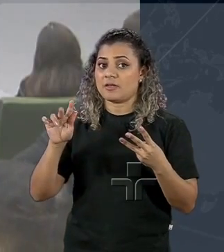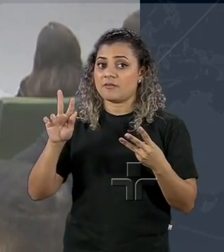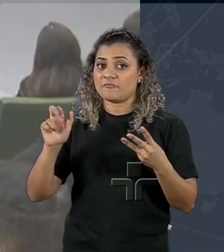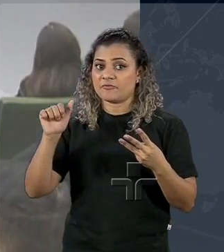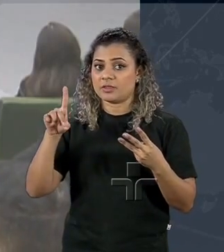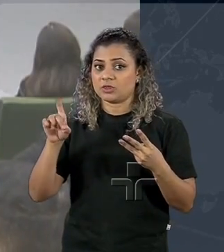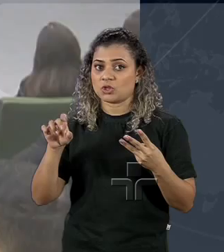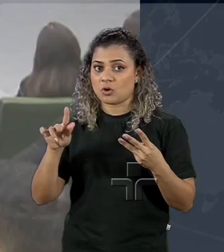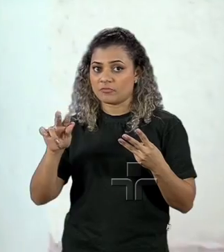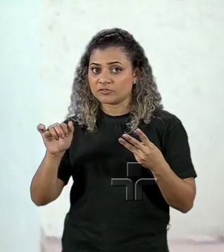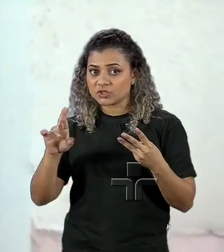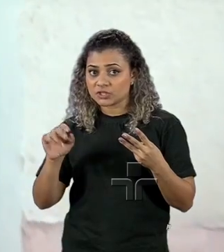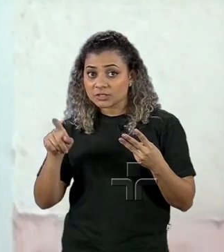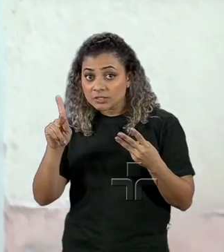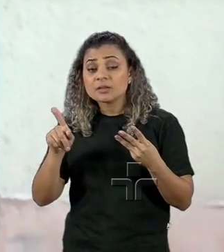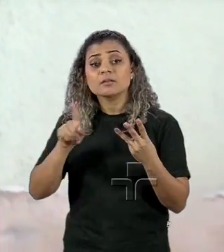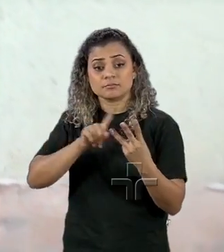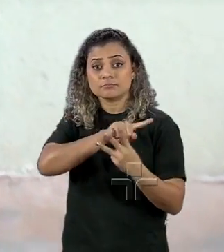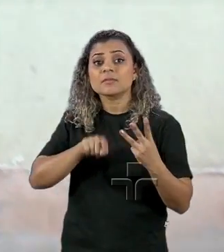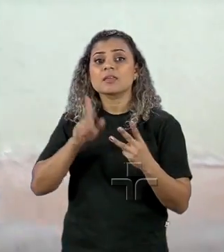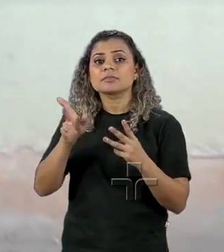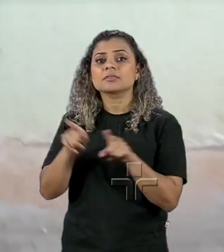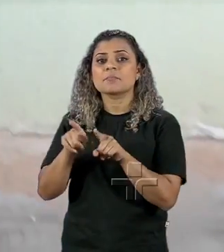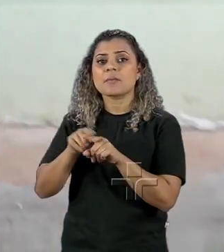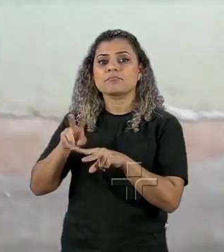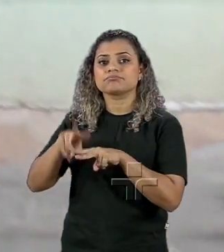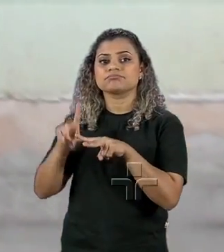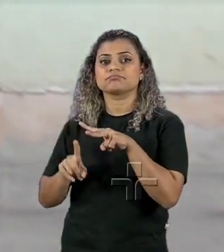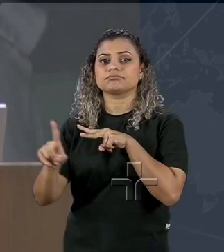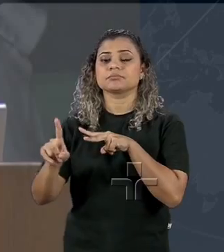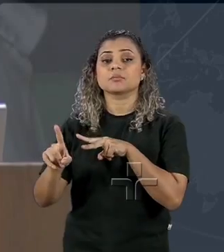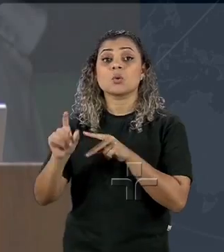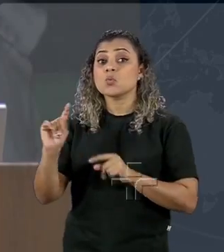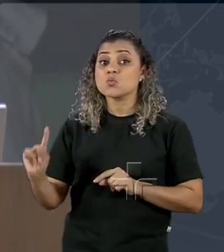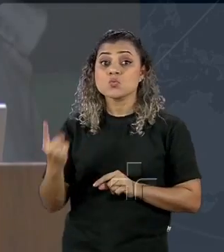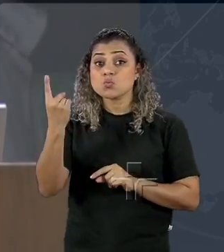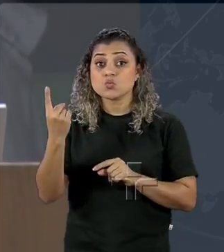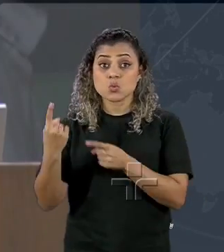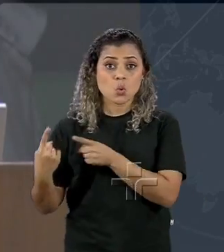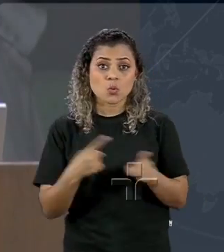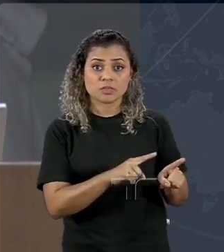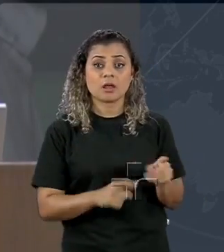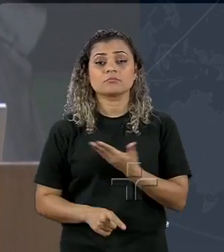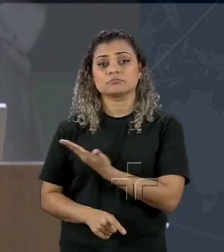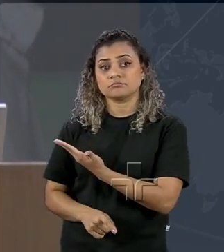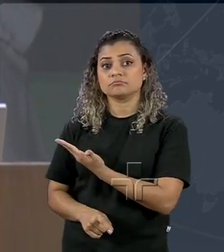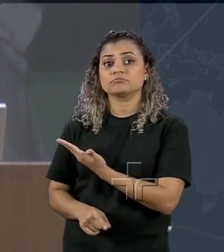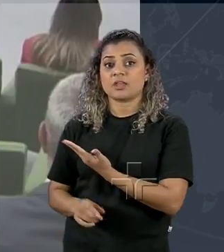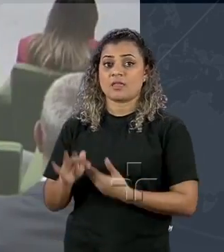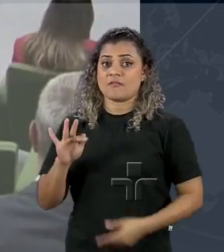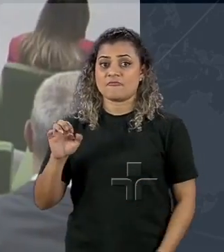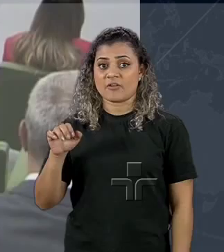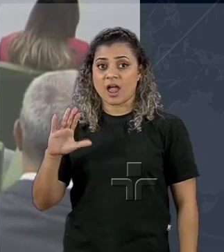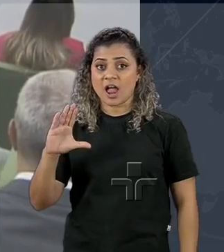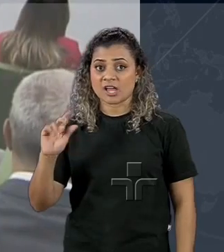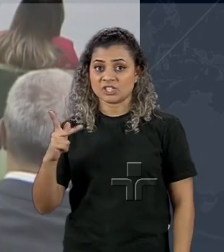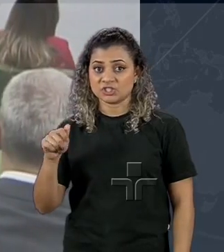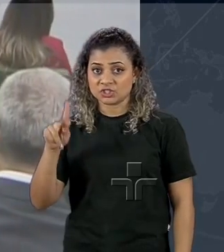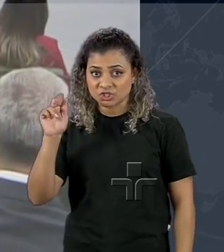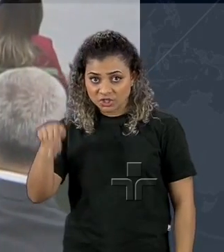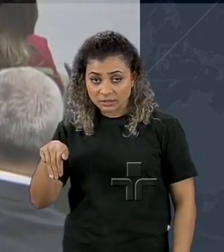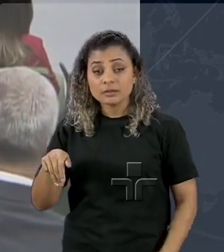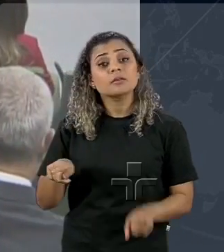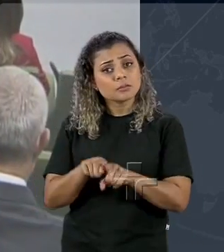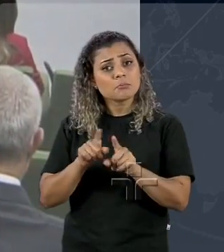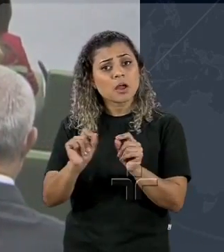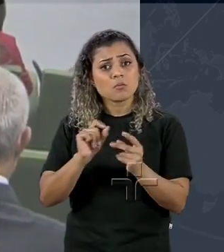à libertação do ex-ministro José Dirceu. O único voto contrário foi de Edson Fachin. Celso de Mello, que